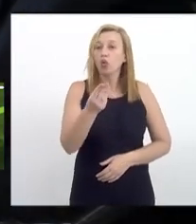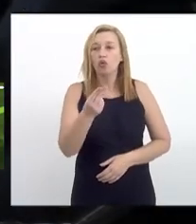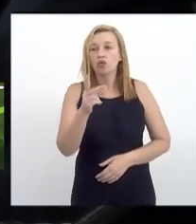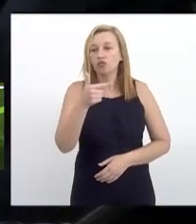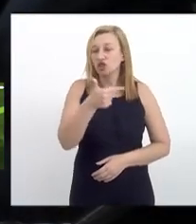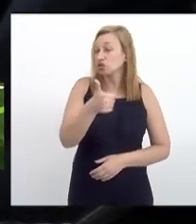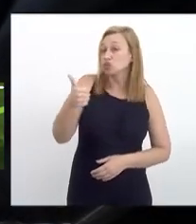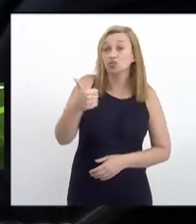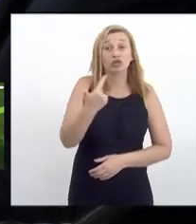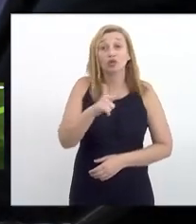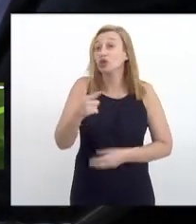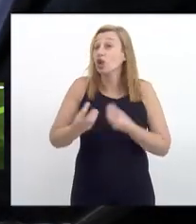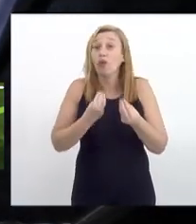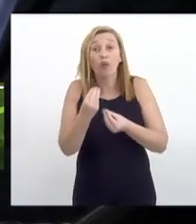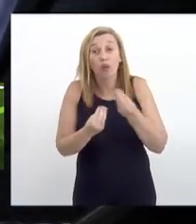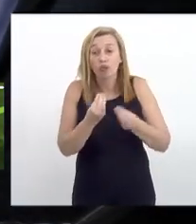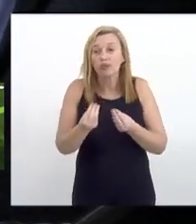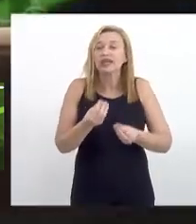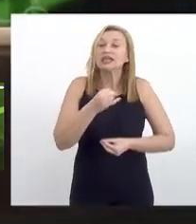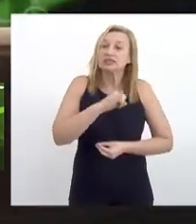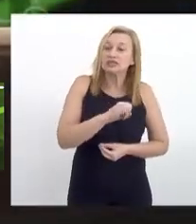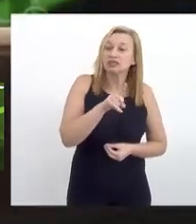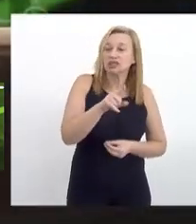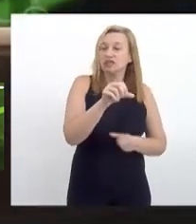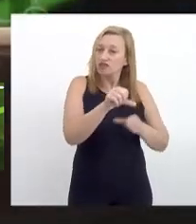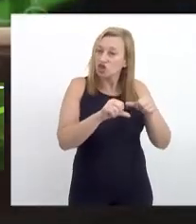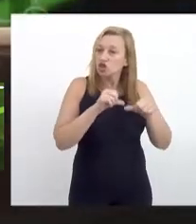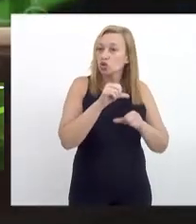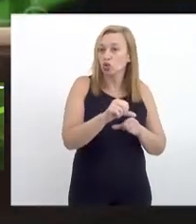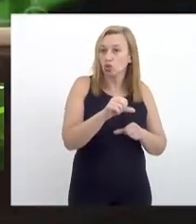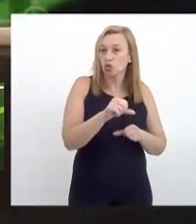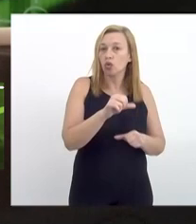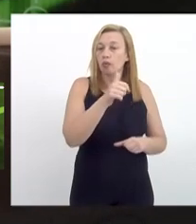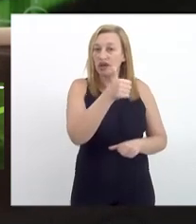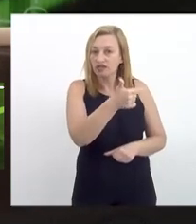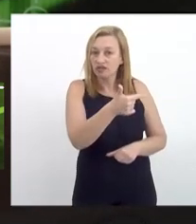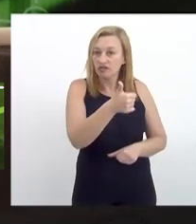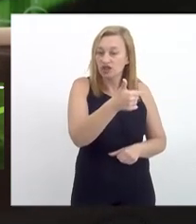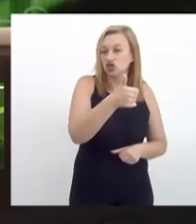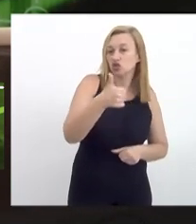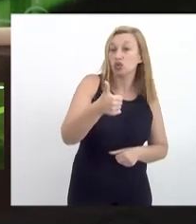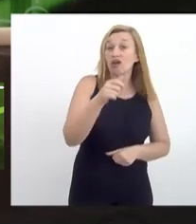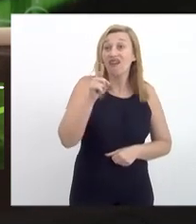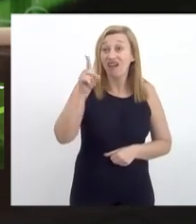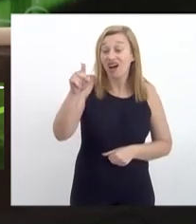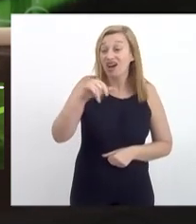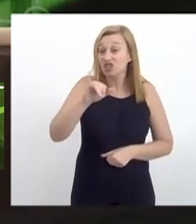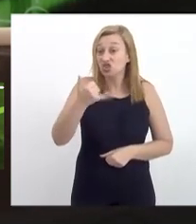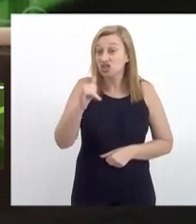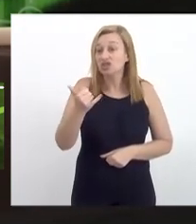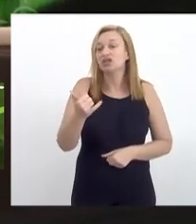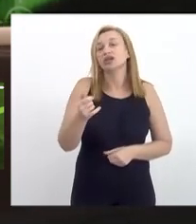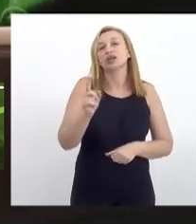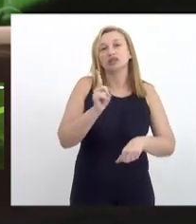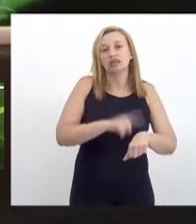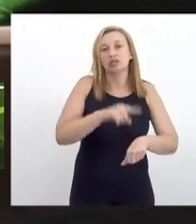como sabe por que Marcio se você tiver que trocar para 21 lá em janeiro aí sim você vai ter pouco tempo se você